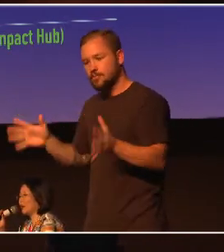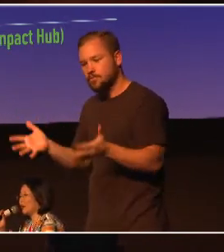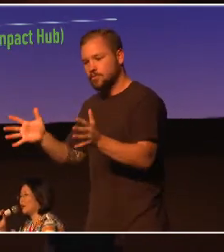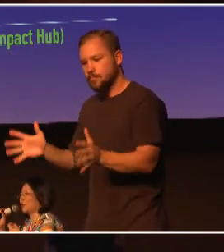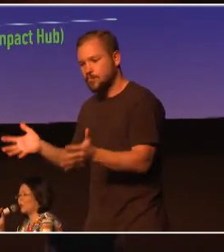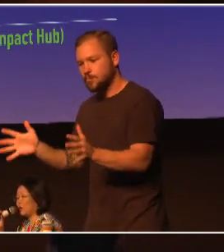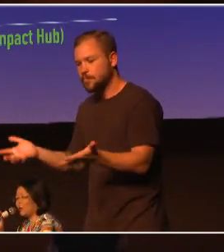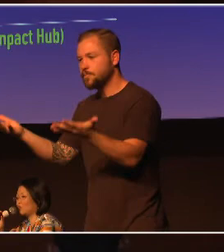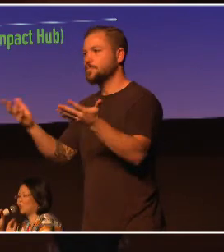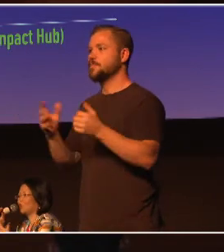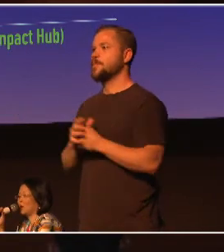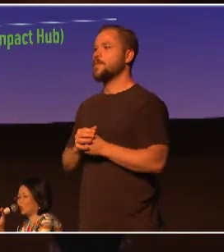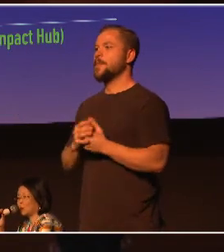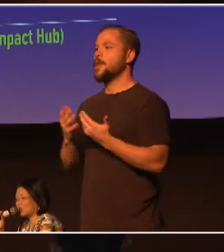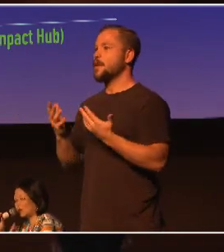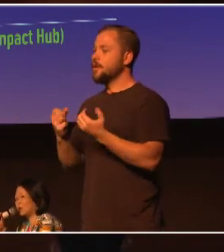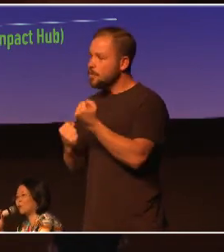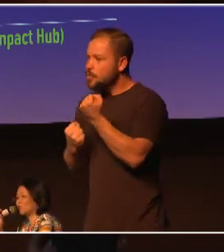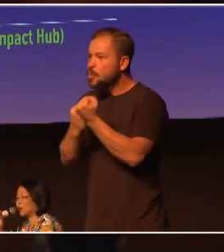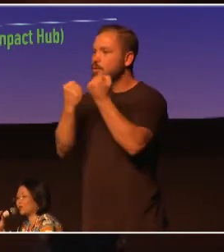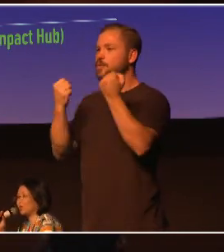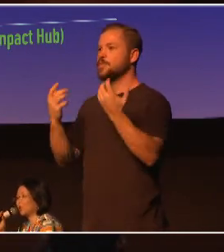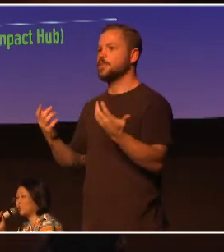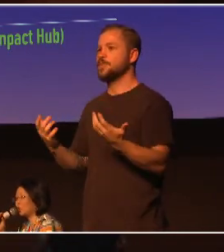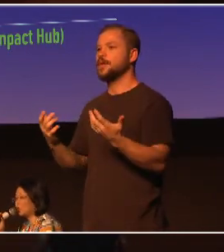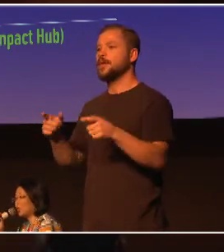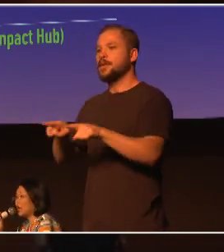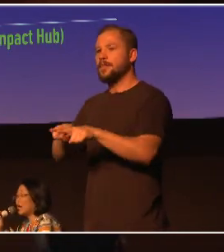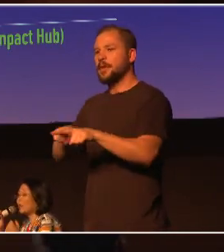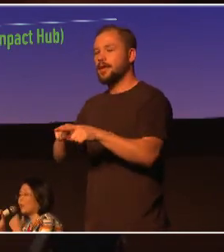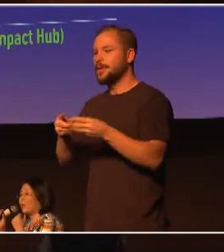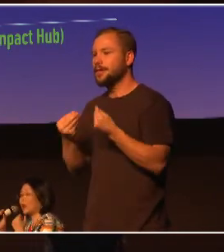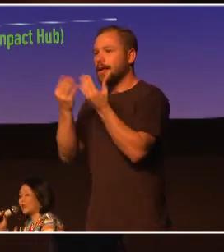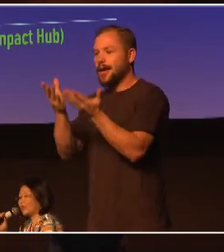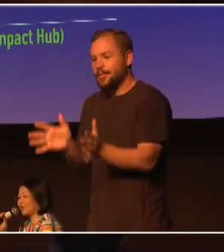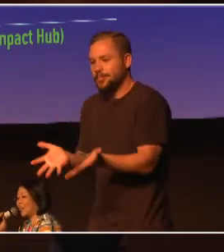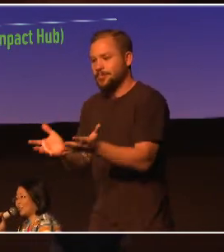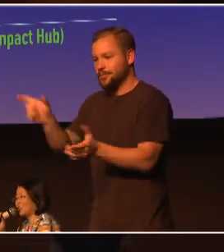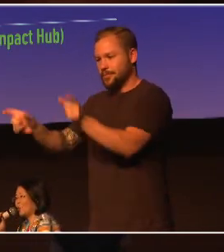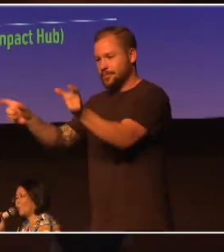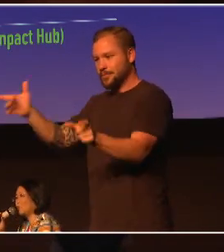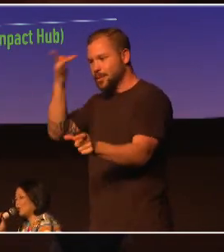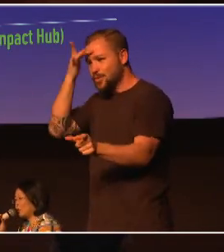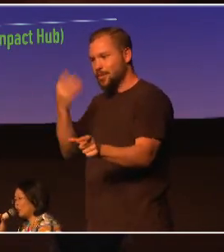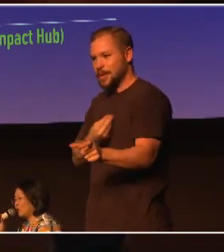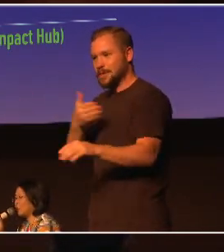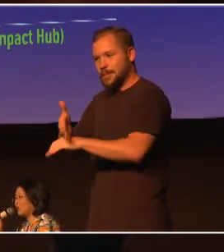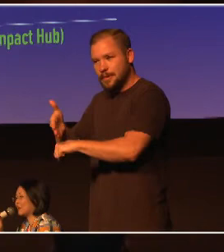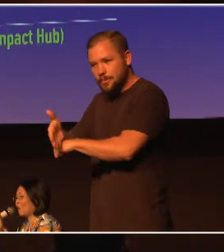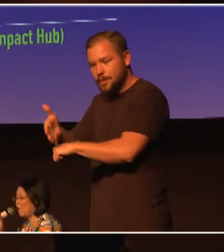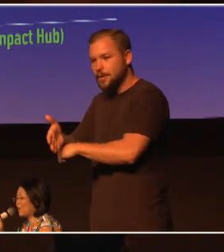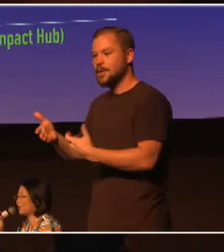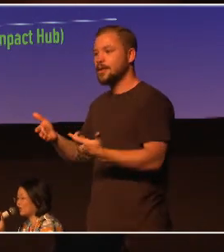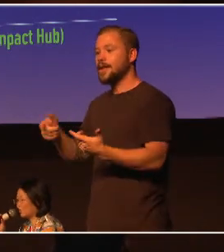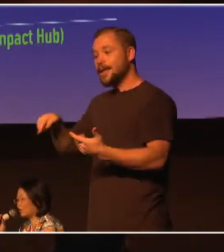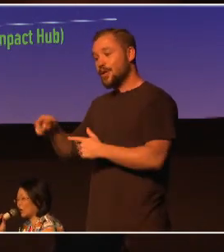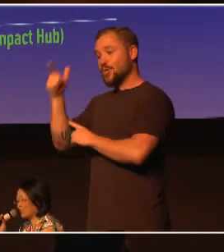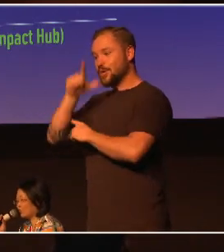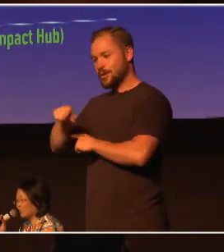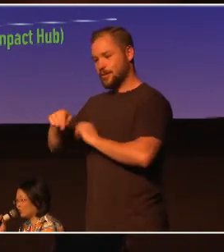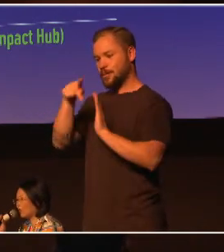medir engajamento, medir reputação dos participantes, para que a gente consiga, com